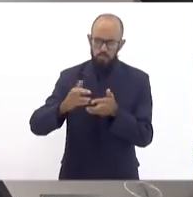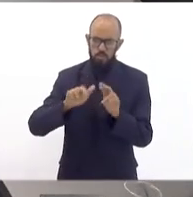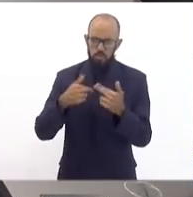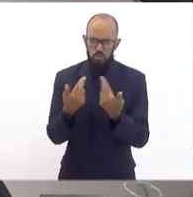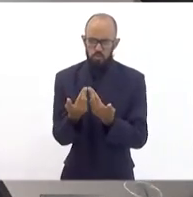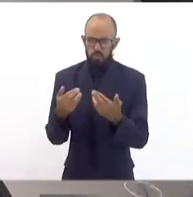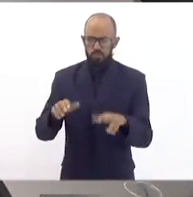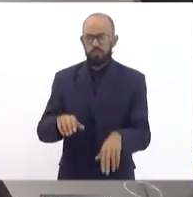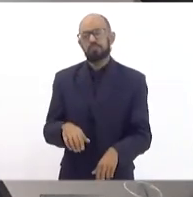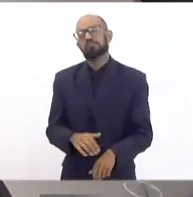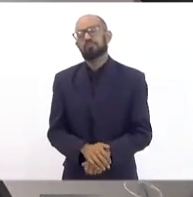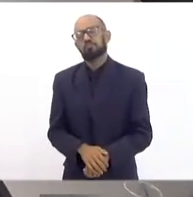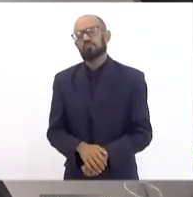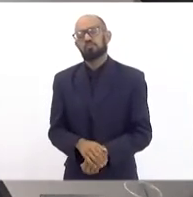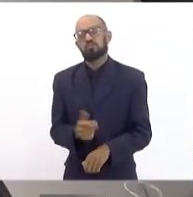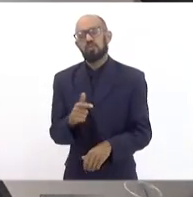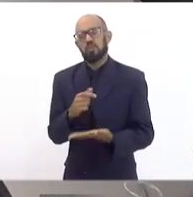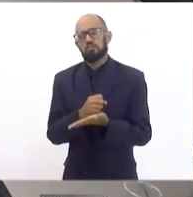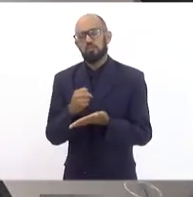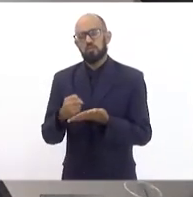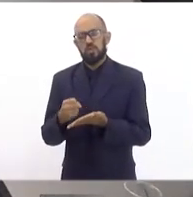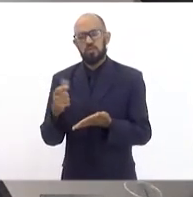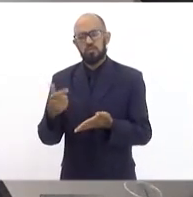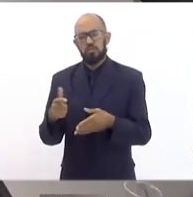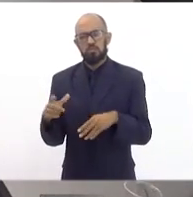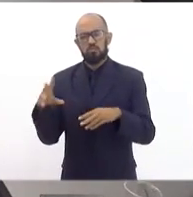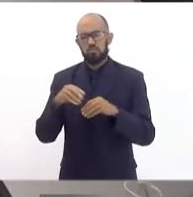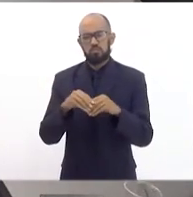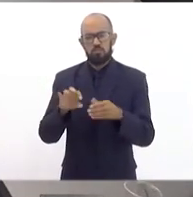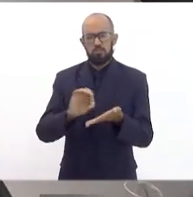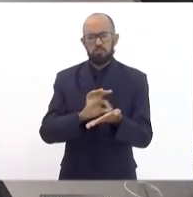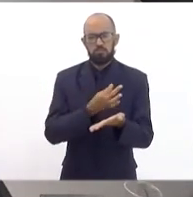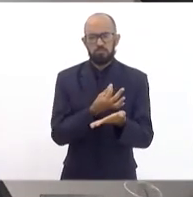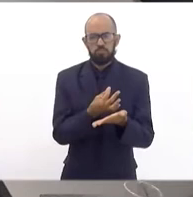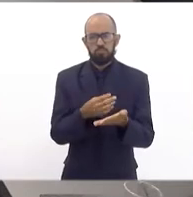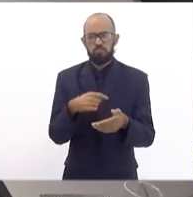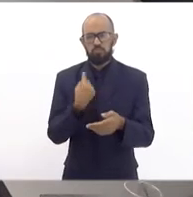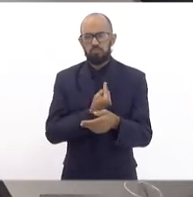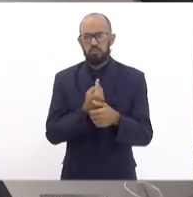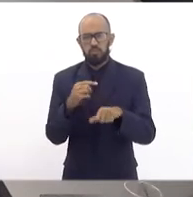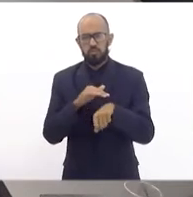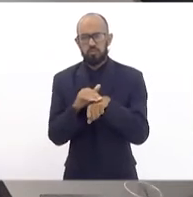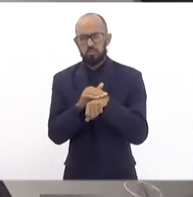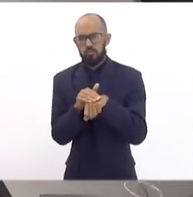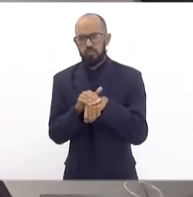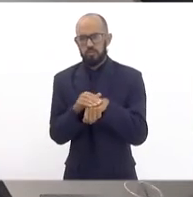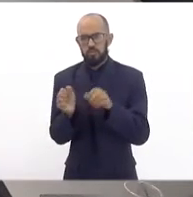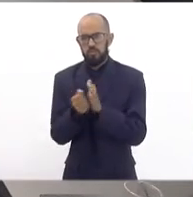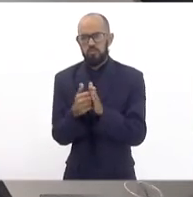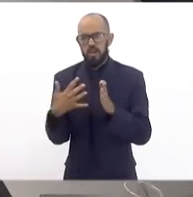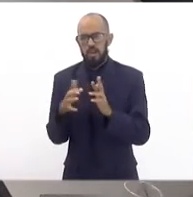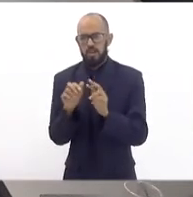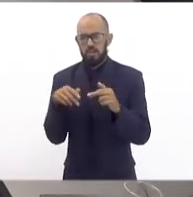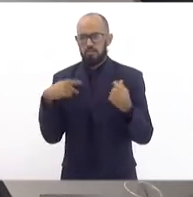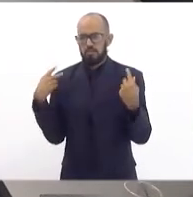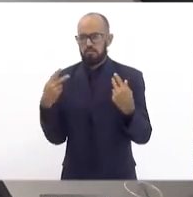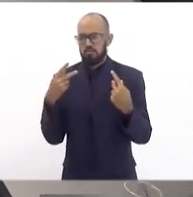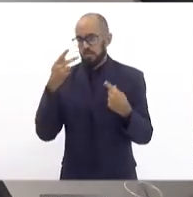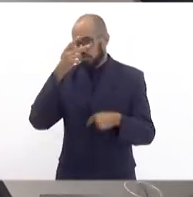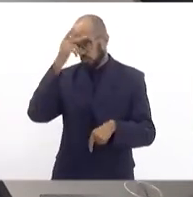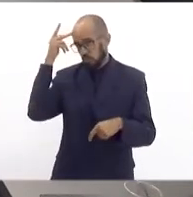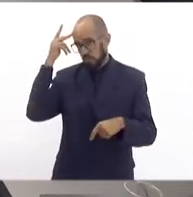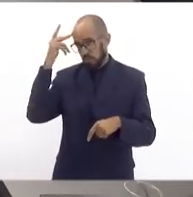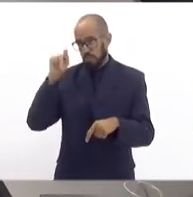nem o contrato, nem os aditivos, e a gente está aqui conversando com várias pessoas, vários técnicos